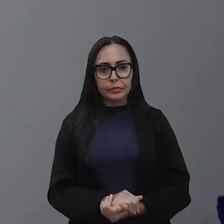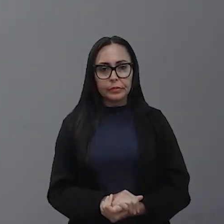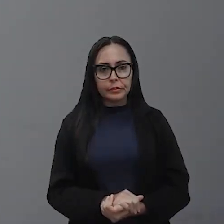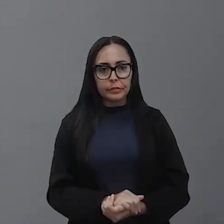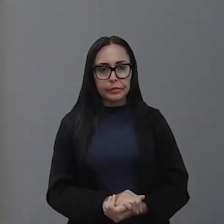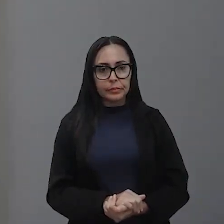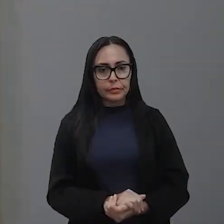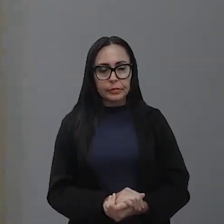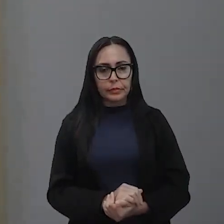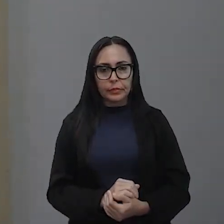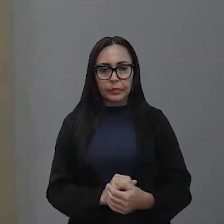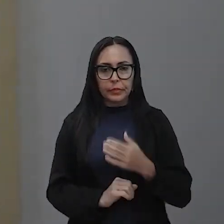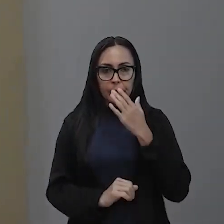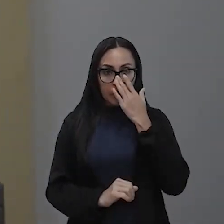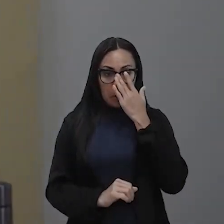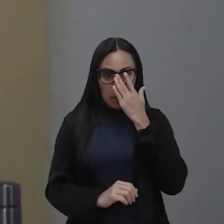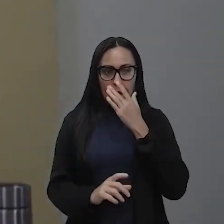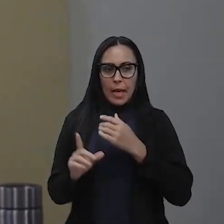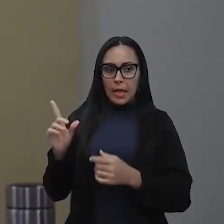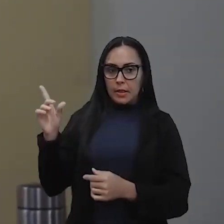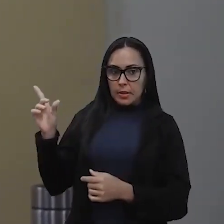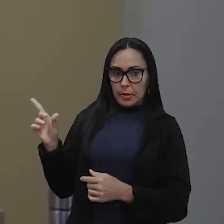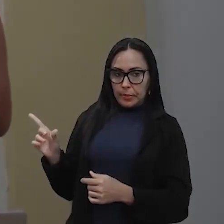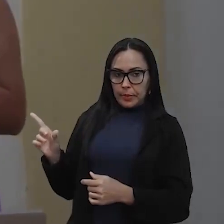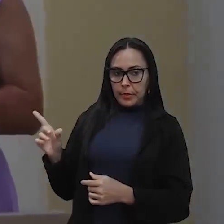Essa mama. Sim.